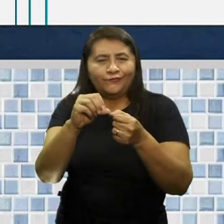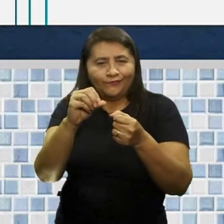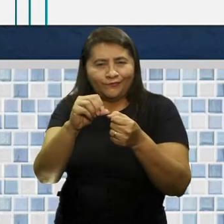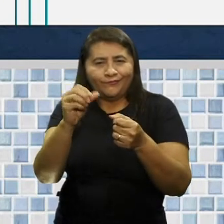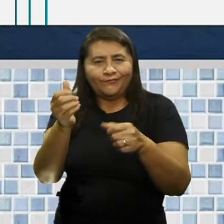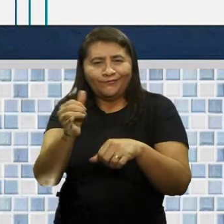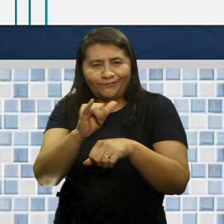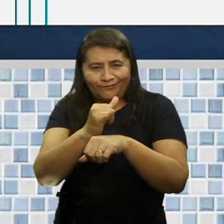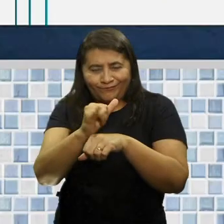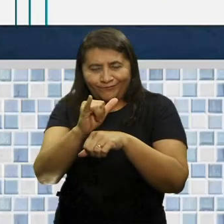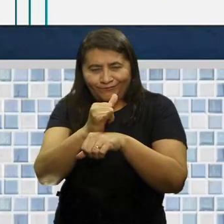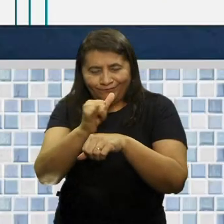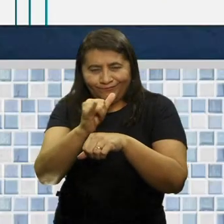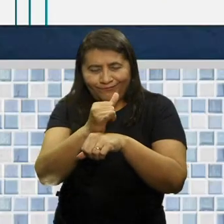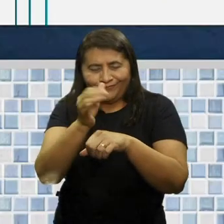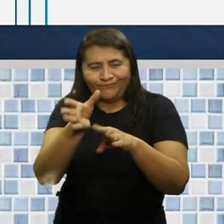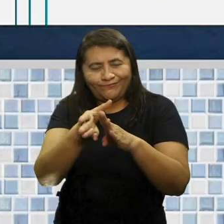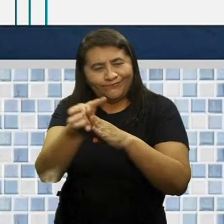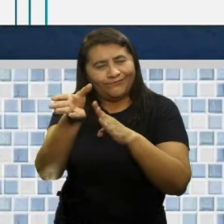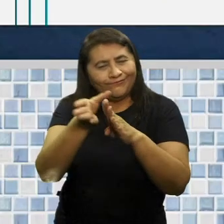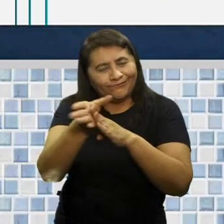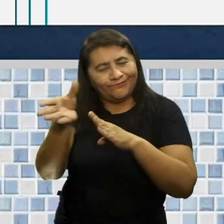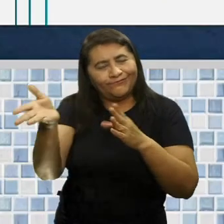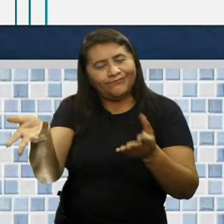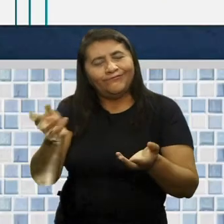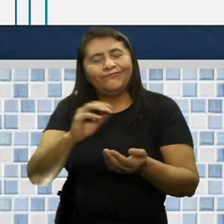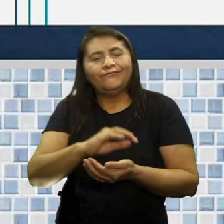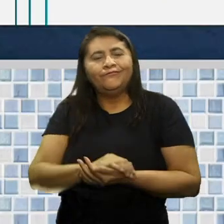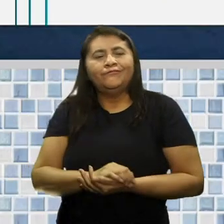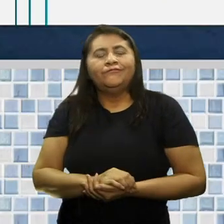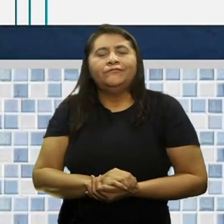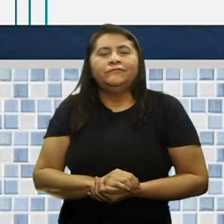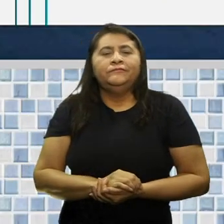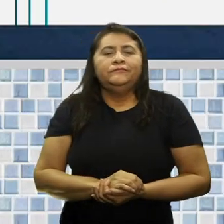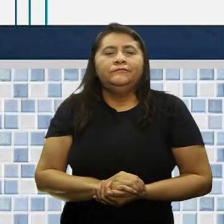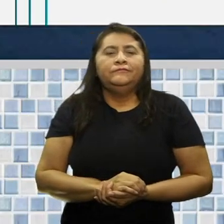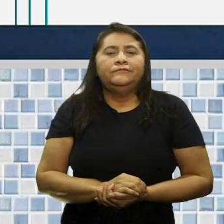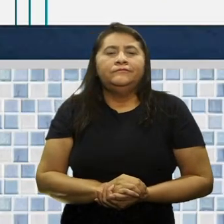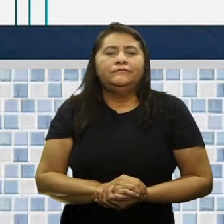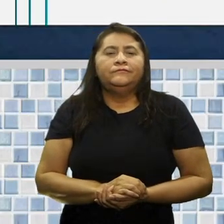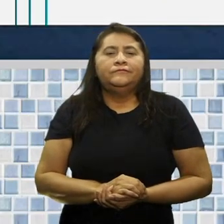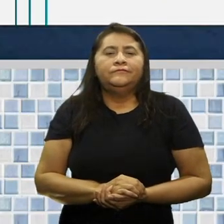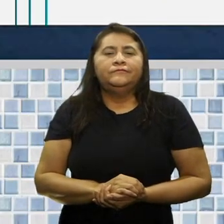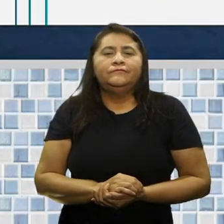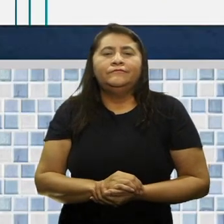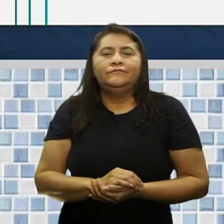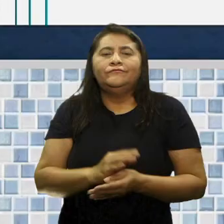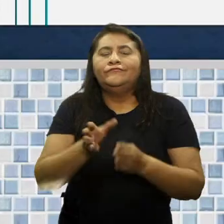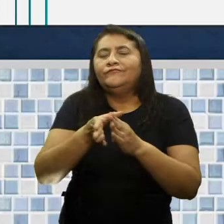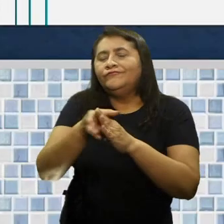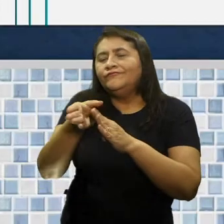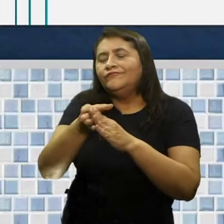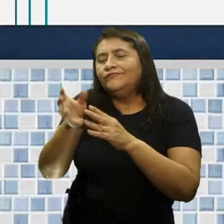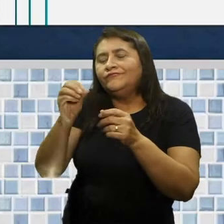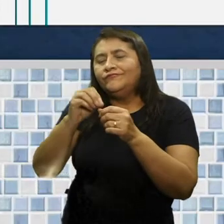instrução vocês devem usar? Instructions to cook a recipe that you like. Instruções para fazer uma